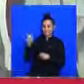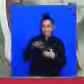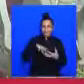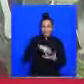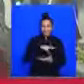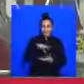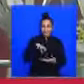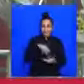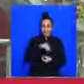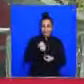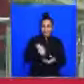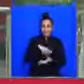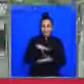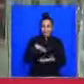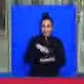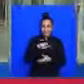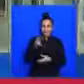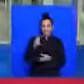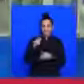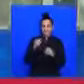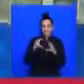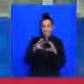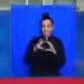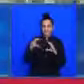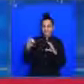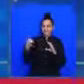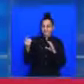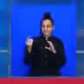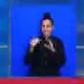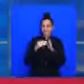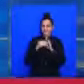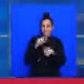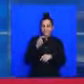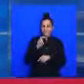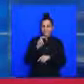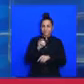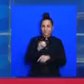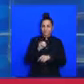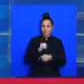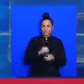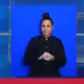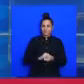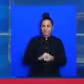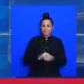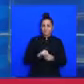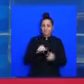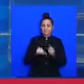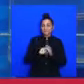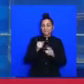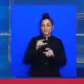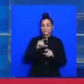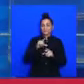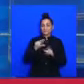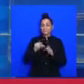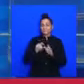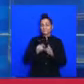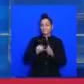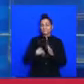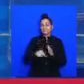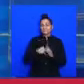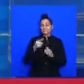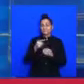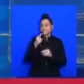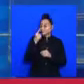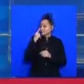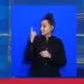Globo recarregado embaralhando 50 bolas numeradas de 01 a 50 vamos chamar o primeiro número o segundo